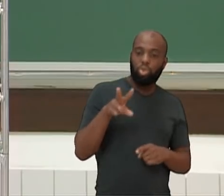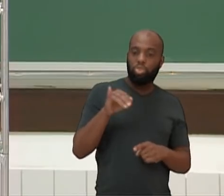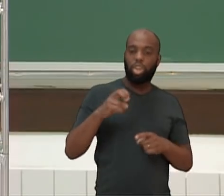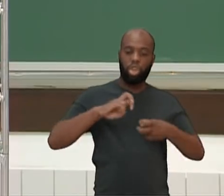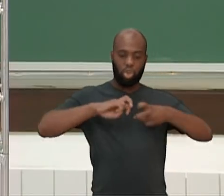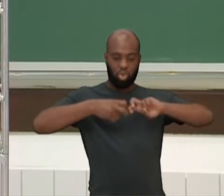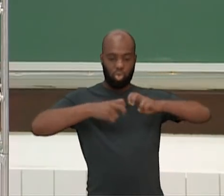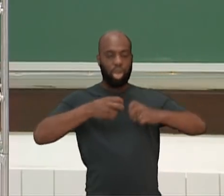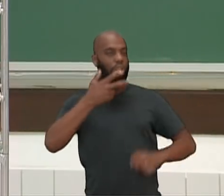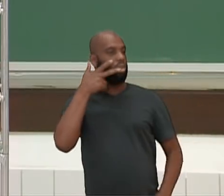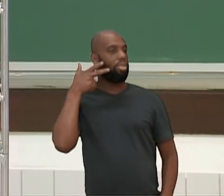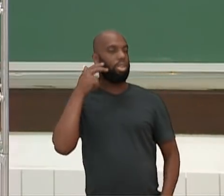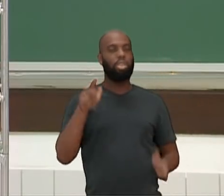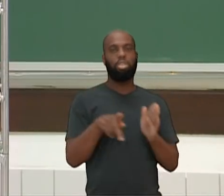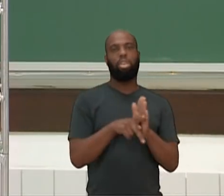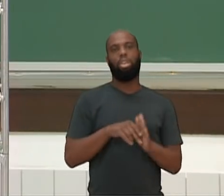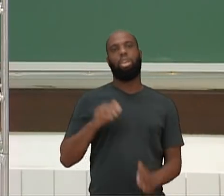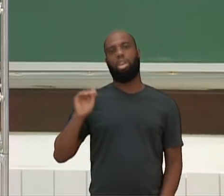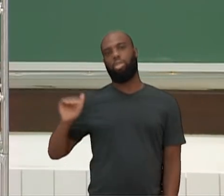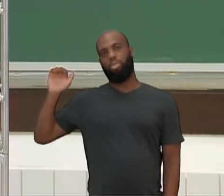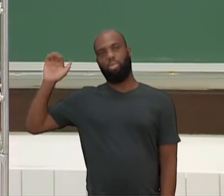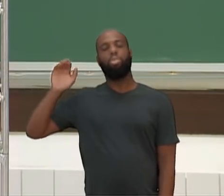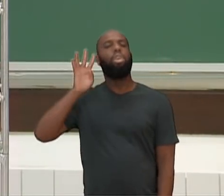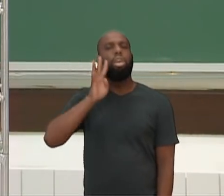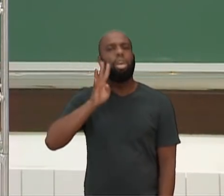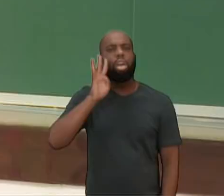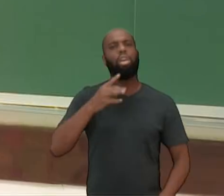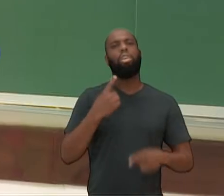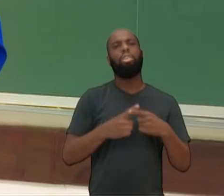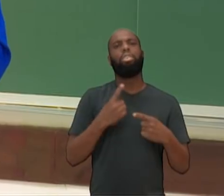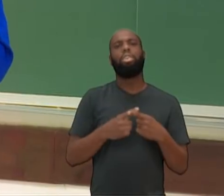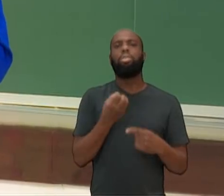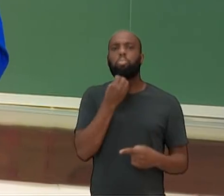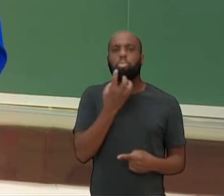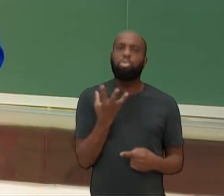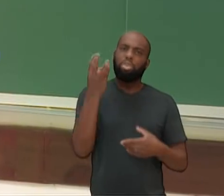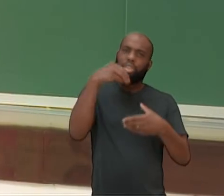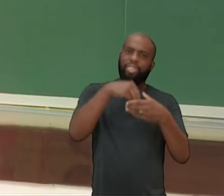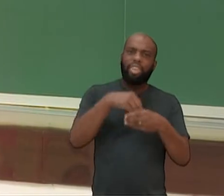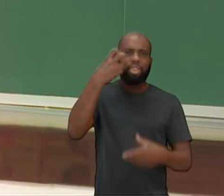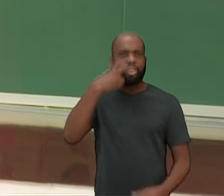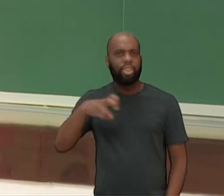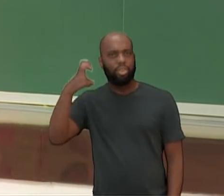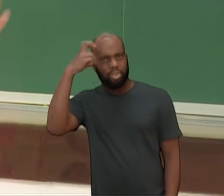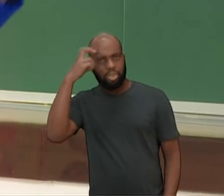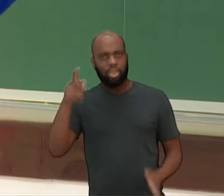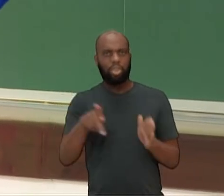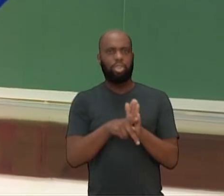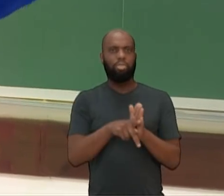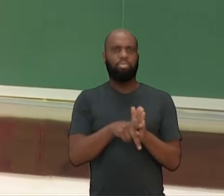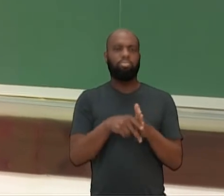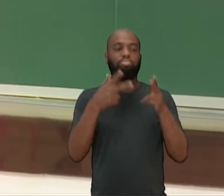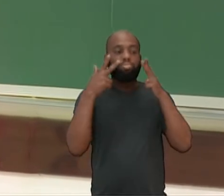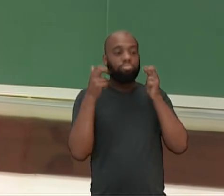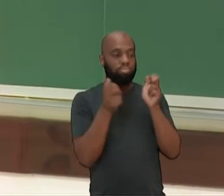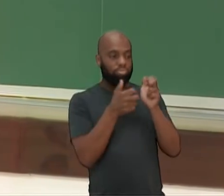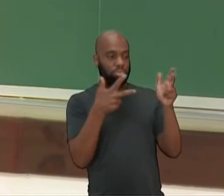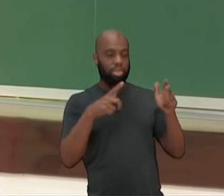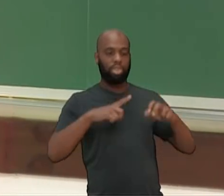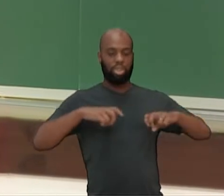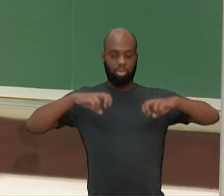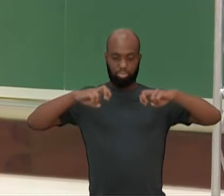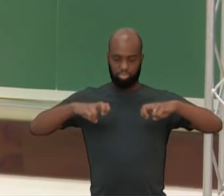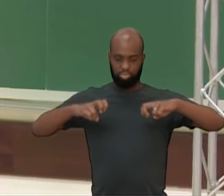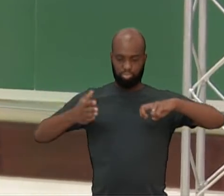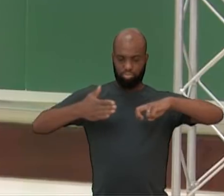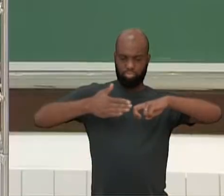adulta. Então, é legal faz parte da cultura dos índios lá. Então, primeiro, luta do toque no